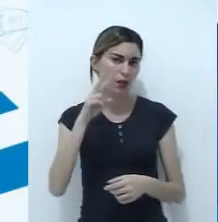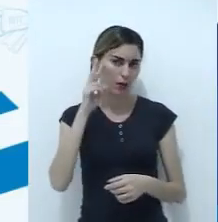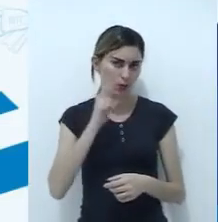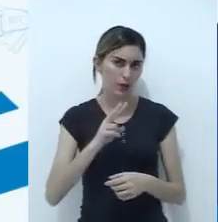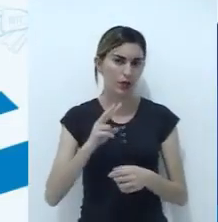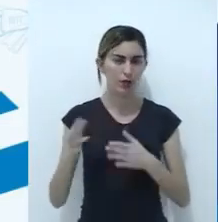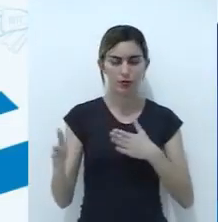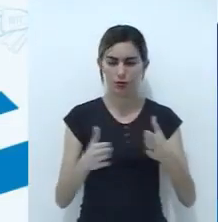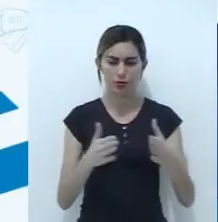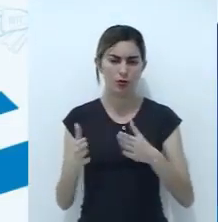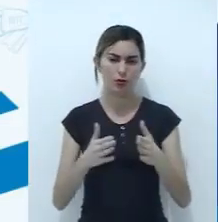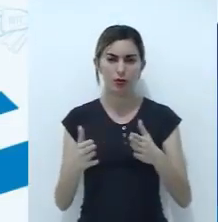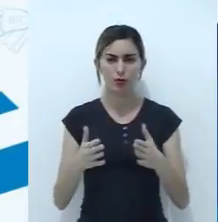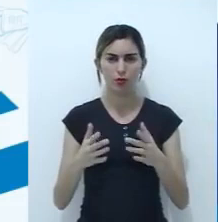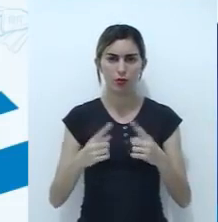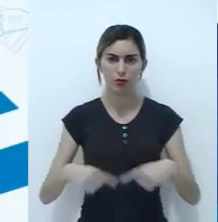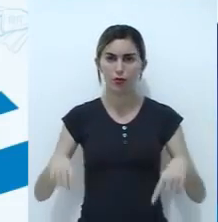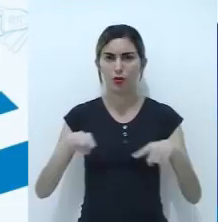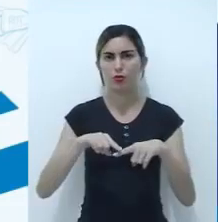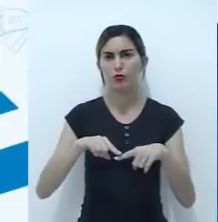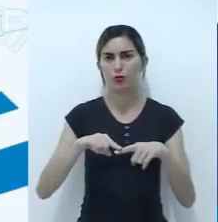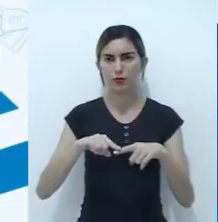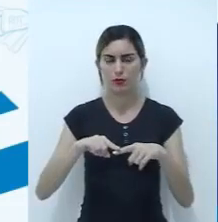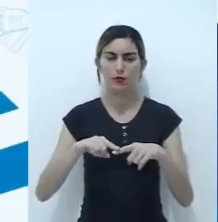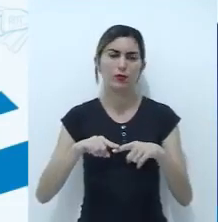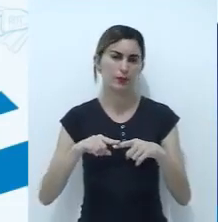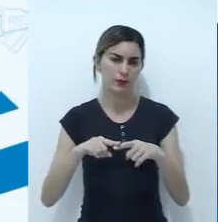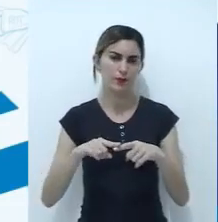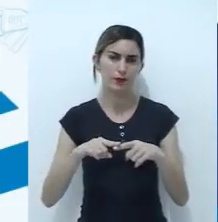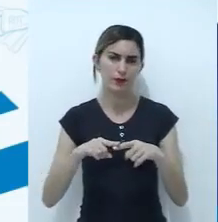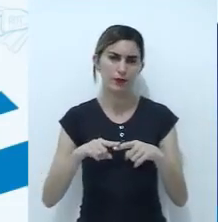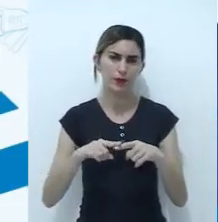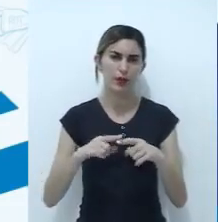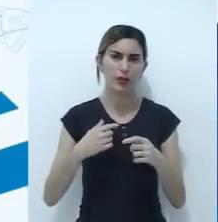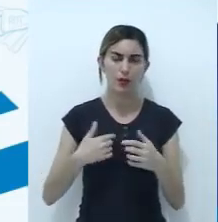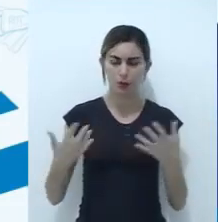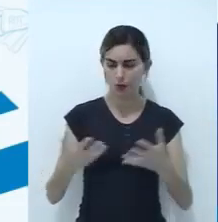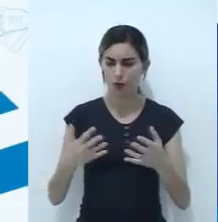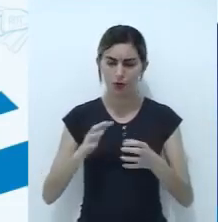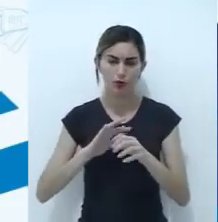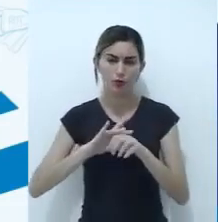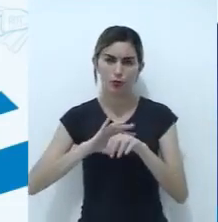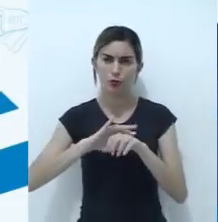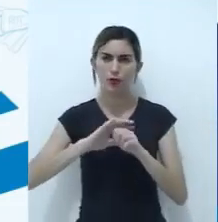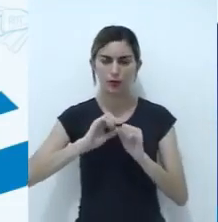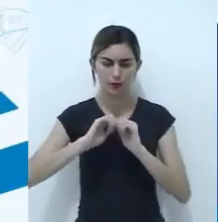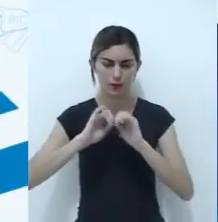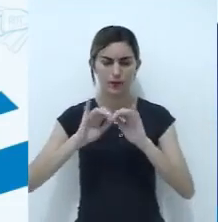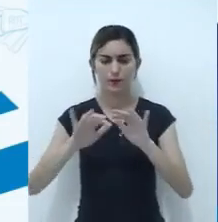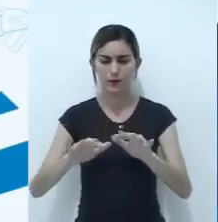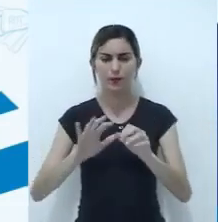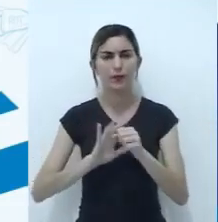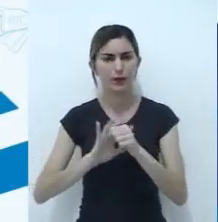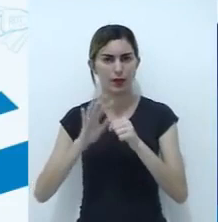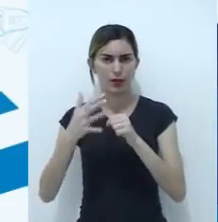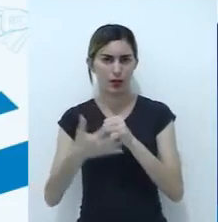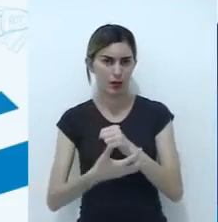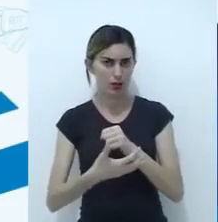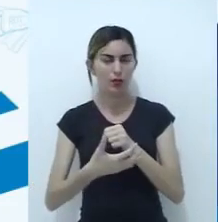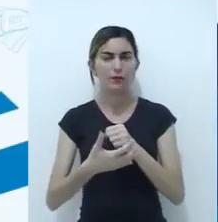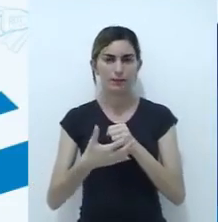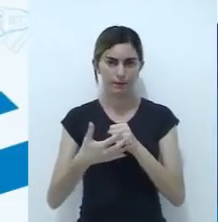lembrar o atual momento em que nós estamos passando, que é o momento de pandemia, né,